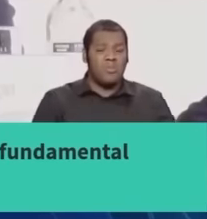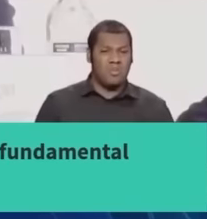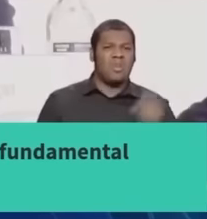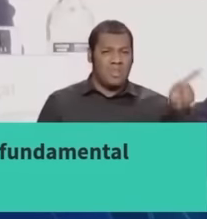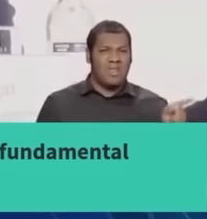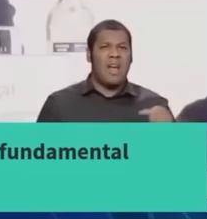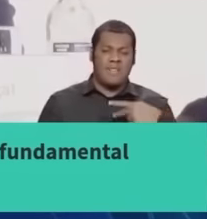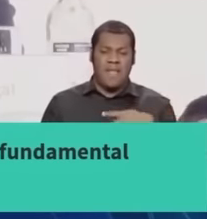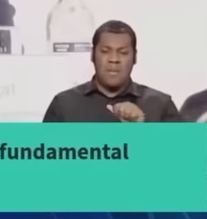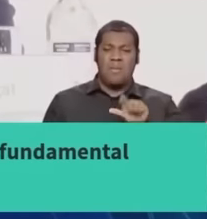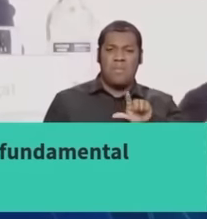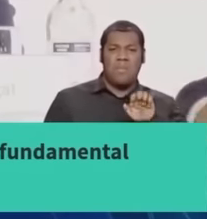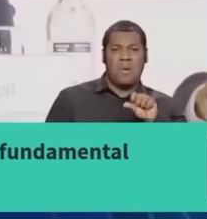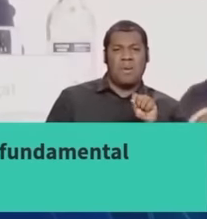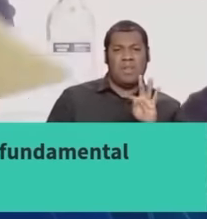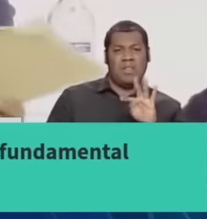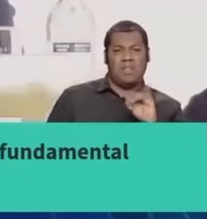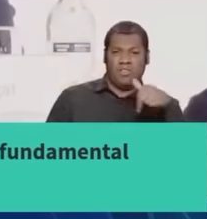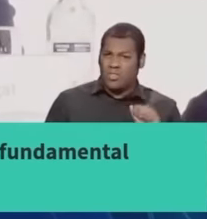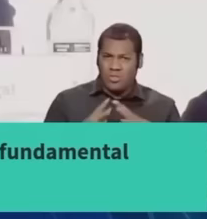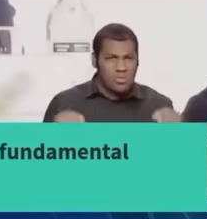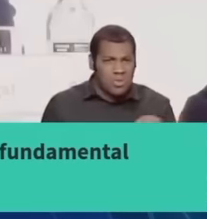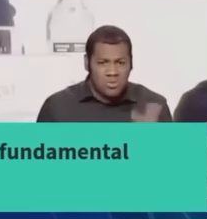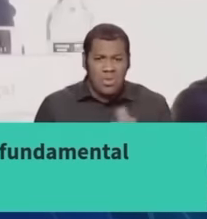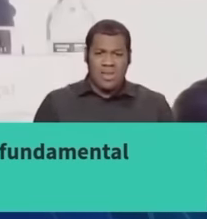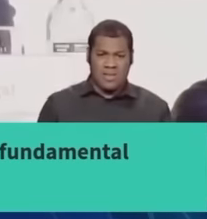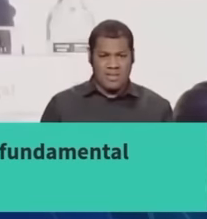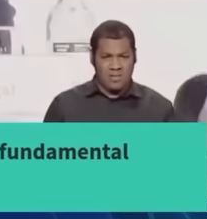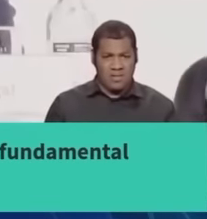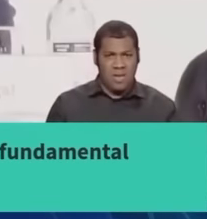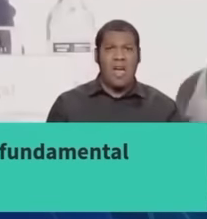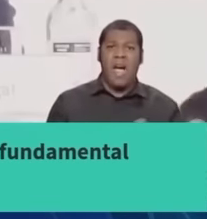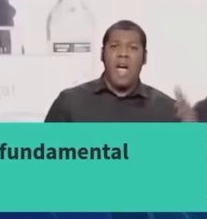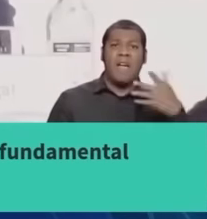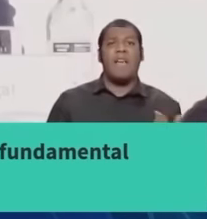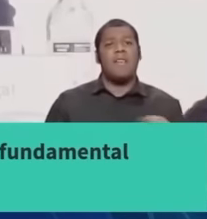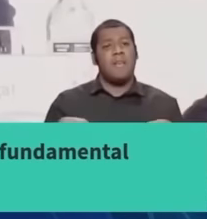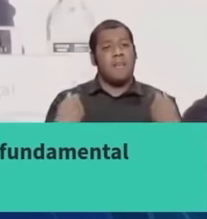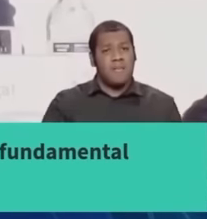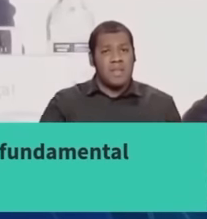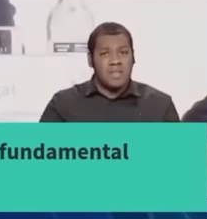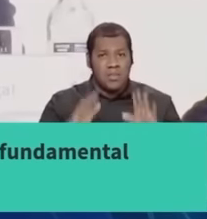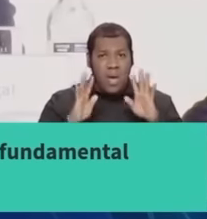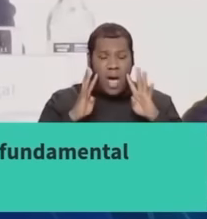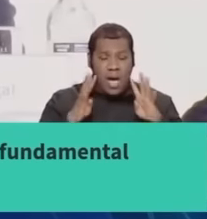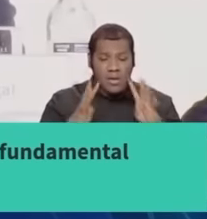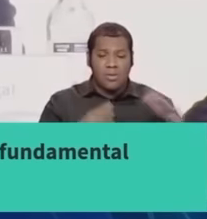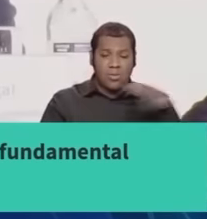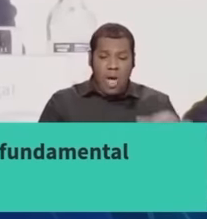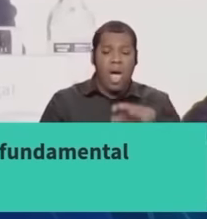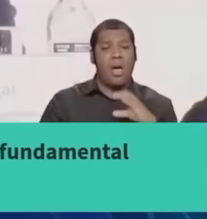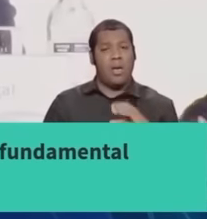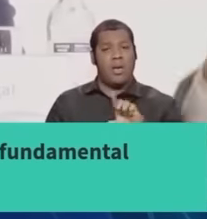Então, se nós não mudarmos essas instituições, a questão climática vira uma brincadeira. E por que que vira uma brincadeira? Quem é que